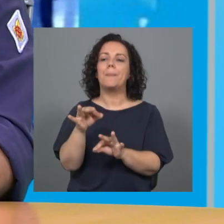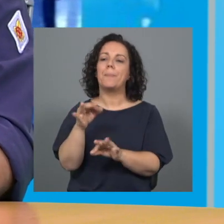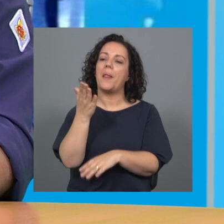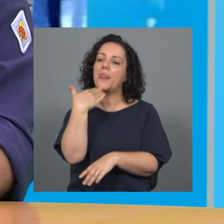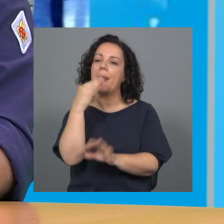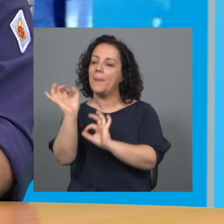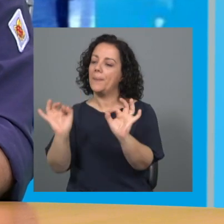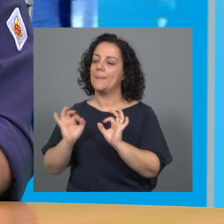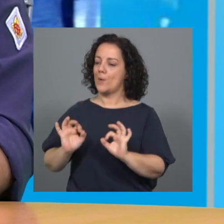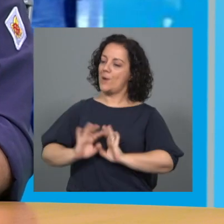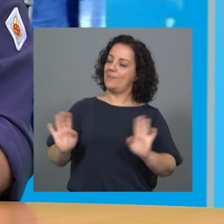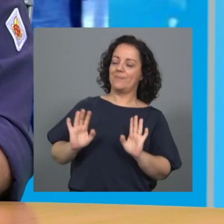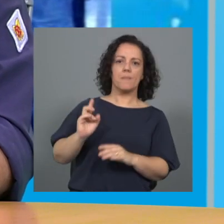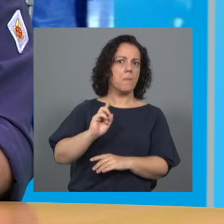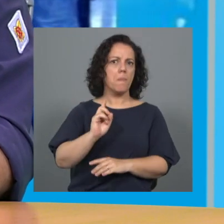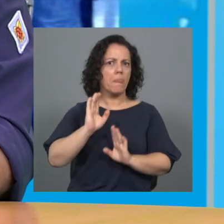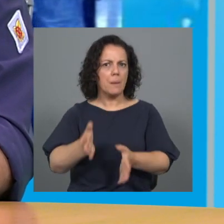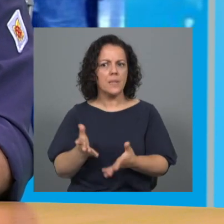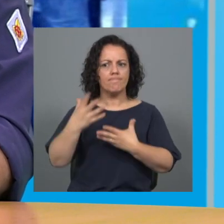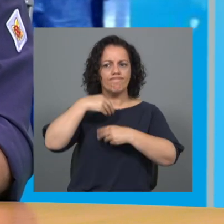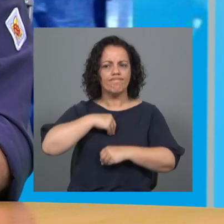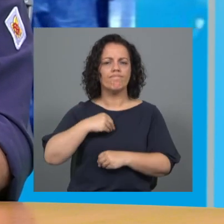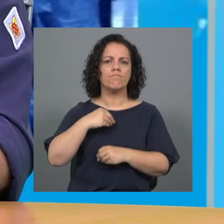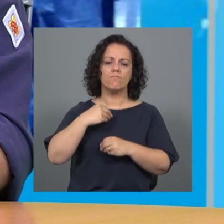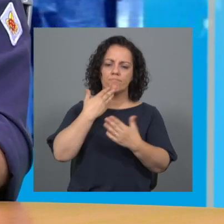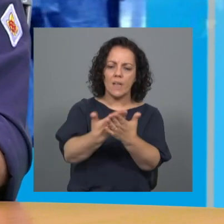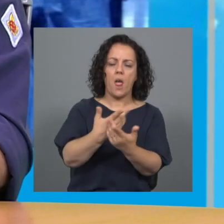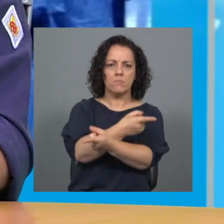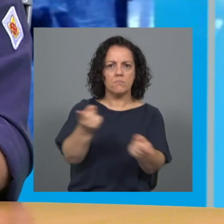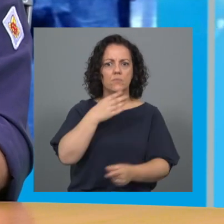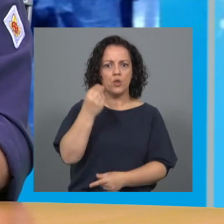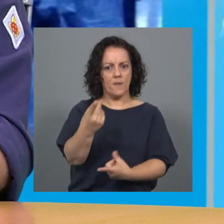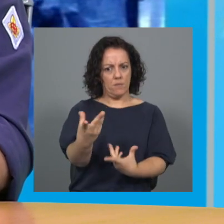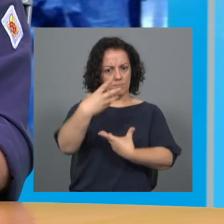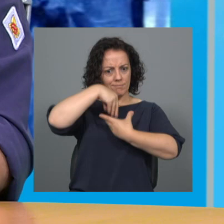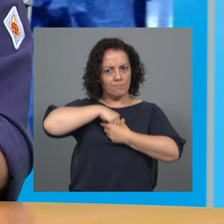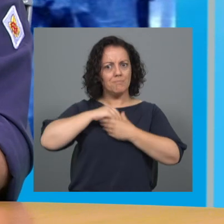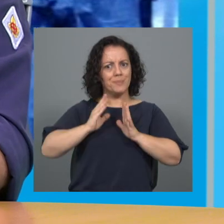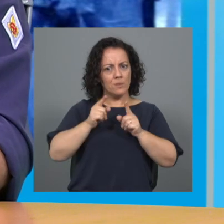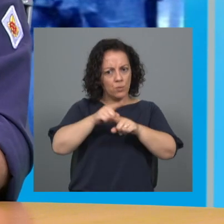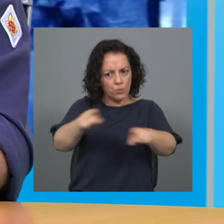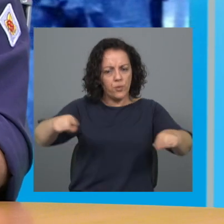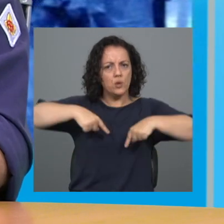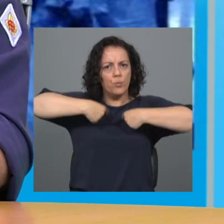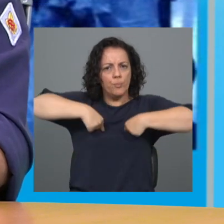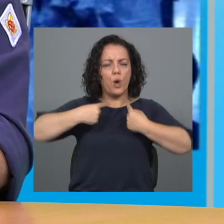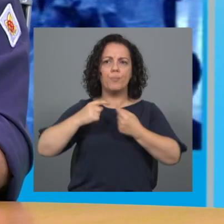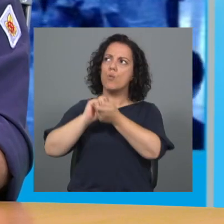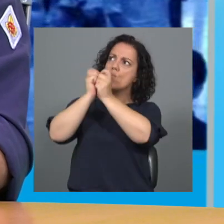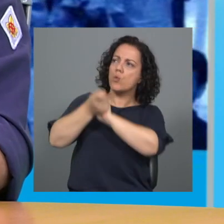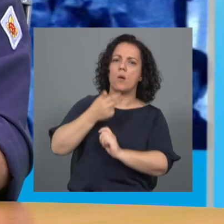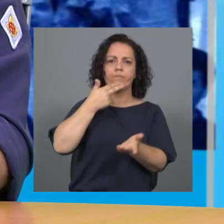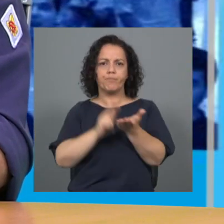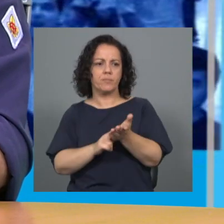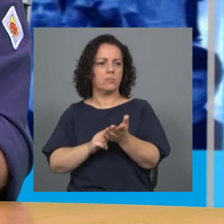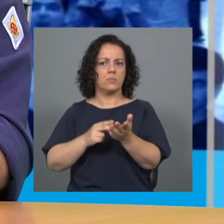fazendo, não é? Portanto, há aqui uma necessidade de nós passarmos aos nossos jovens que eles são agentes da mudança, são agentes para estar no terreno, são agentes